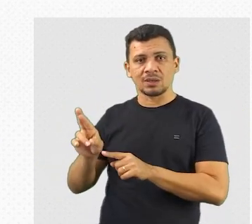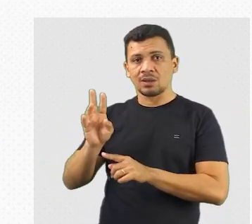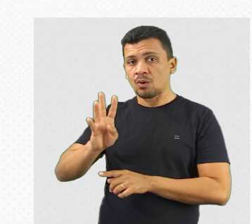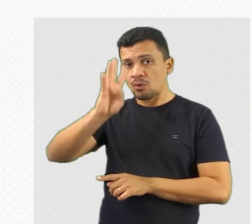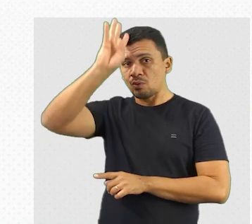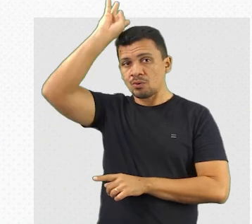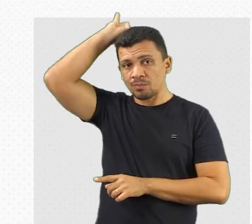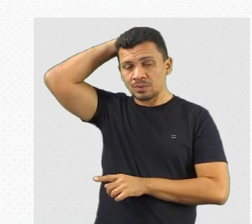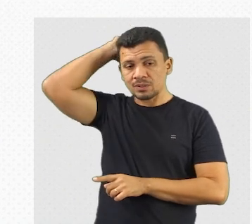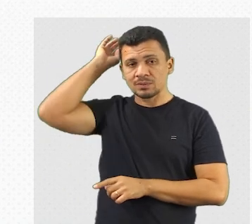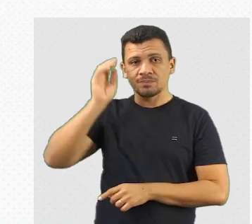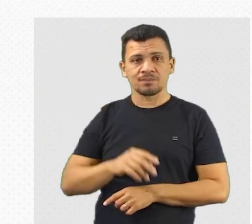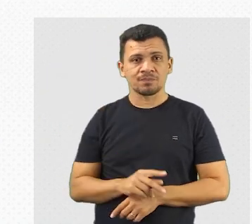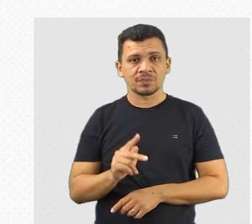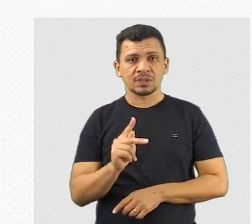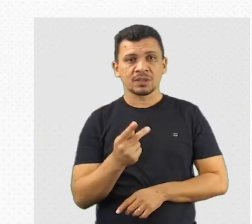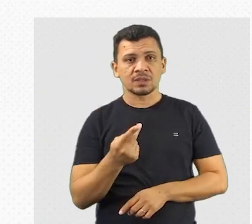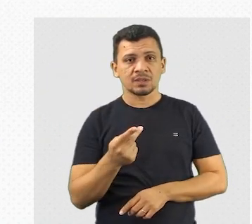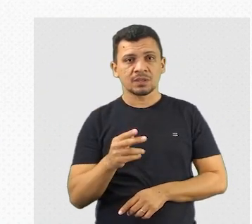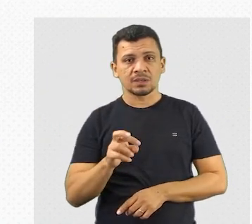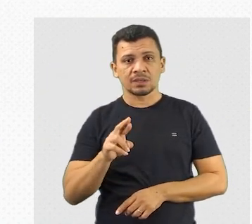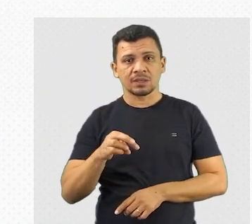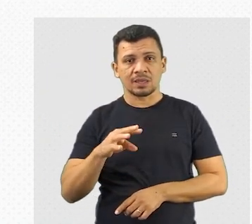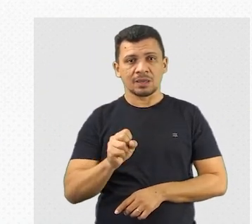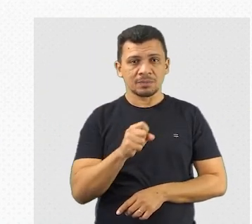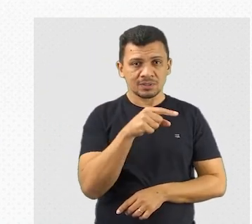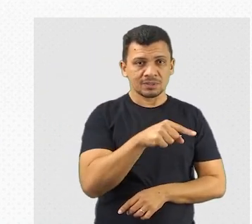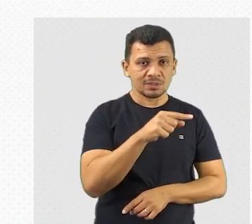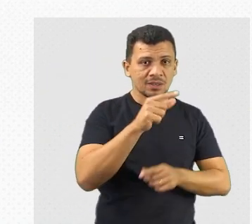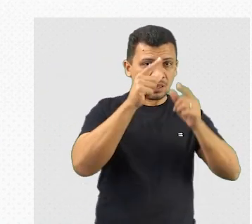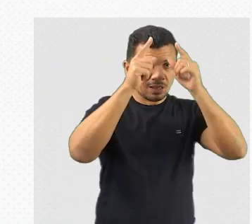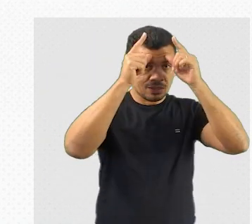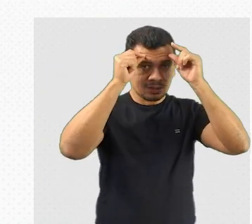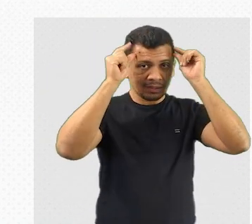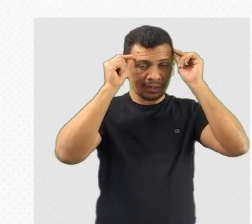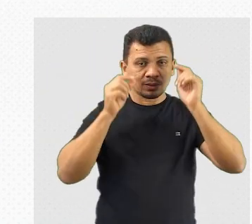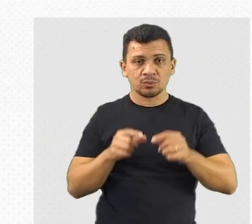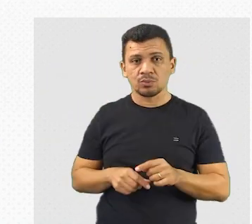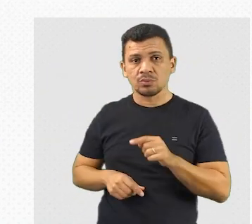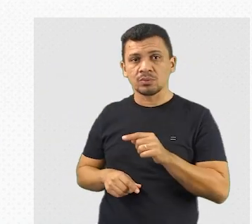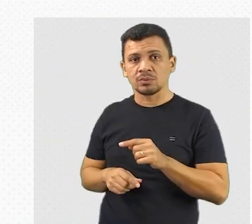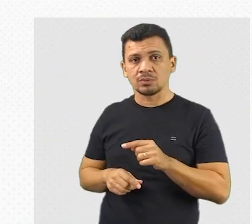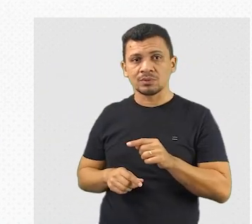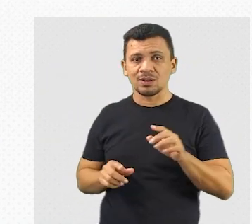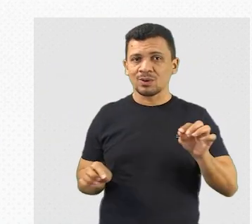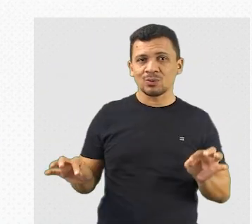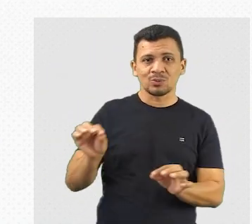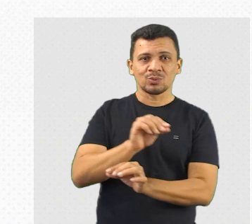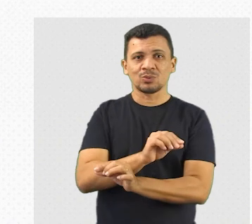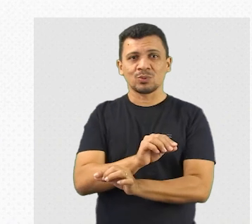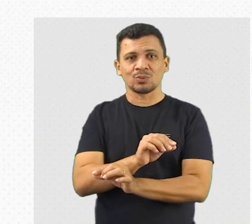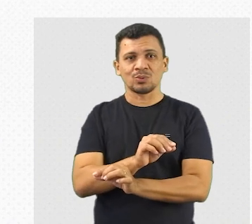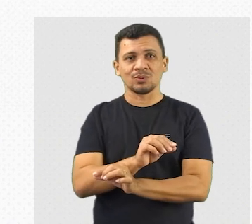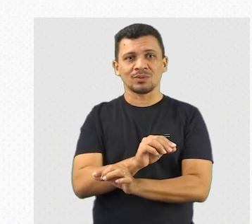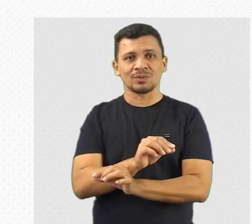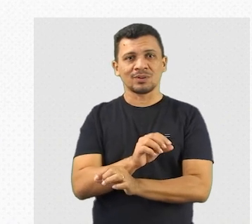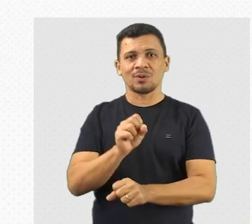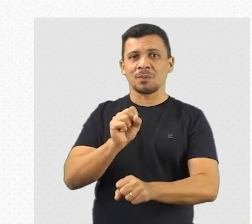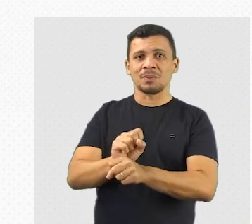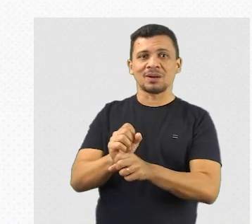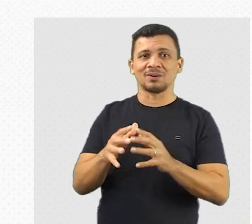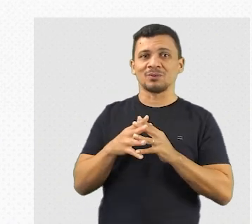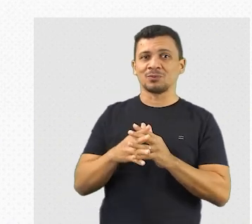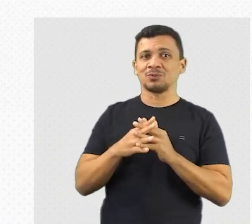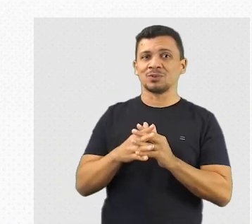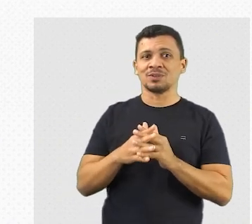vamos tentar. Acho que Hermes é grego, Mercúrio é romano. Não é isso? Não, Júpiter que é romano, tá vendo? Eu vou parar porque senão eu vou me confundir.